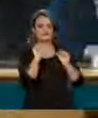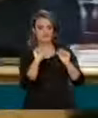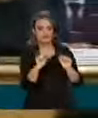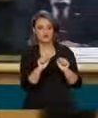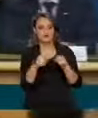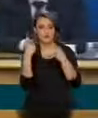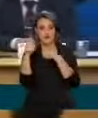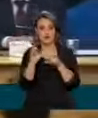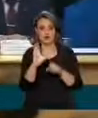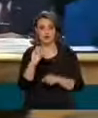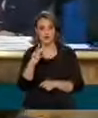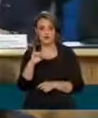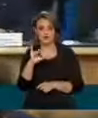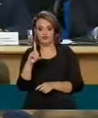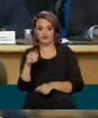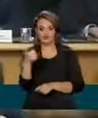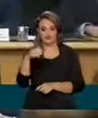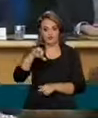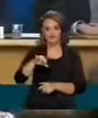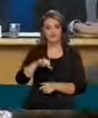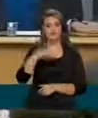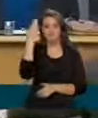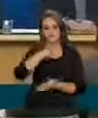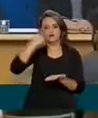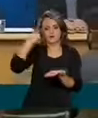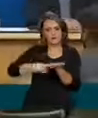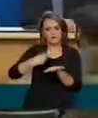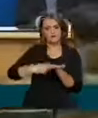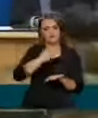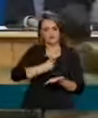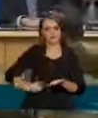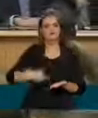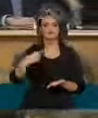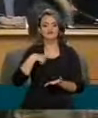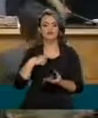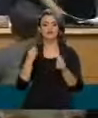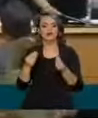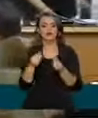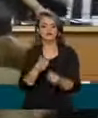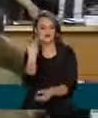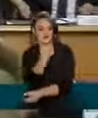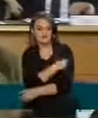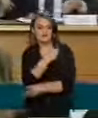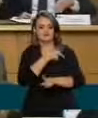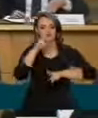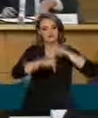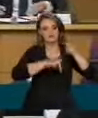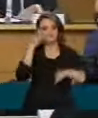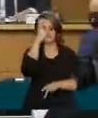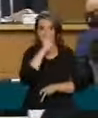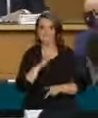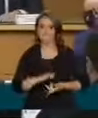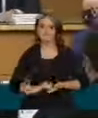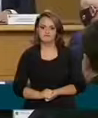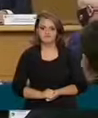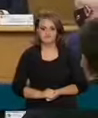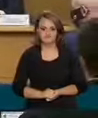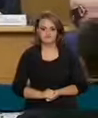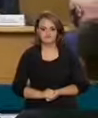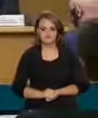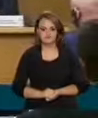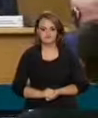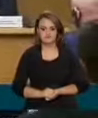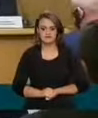a covid-19 e na prova do filme compromisso do governo federal com a imunização do povo brasileiro